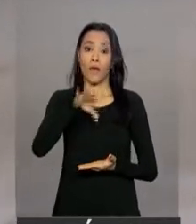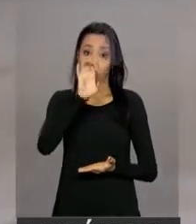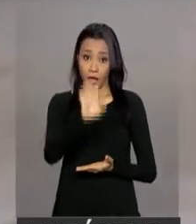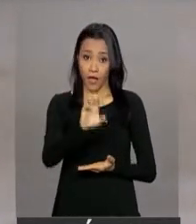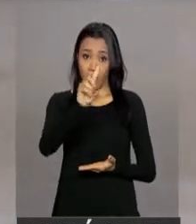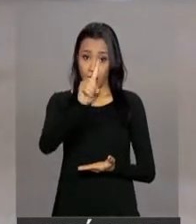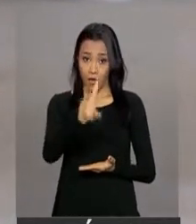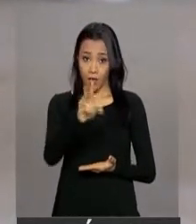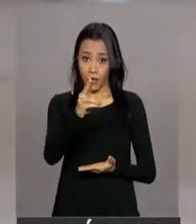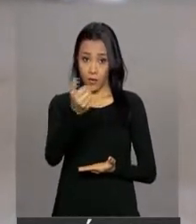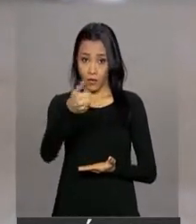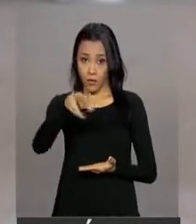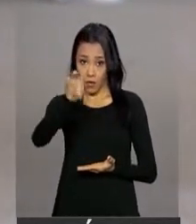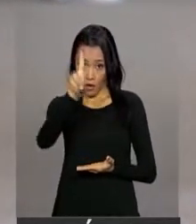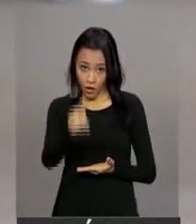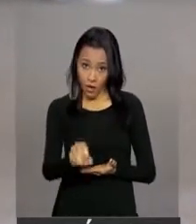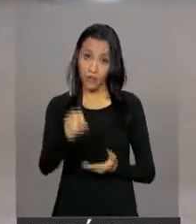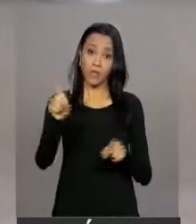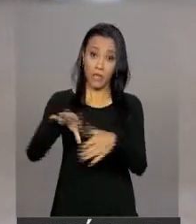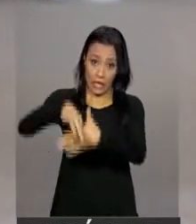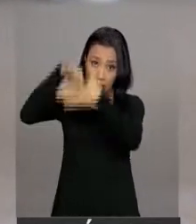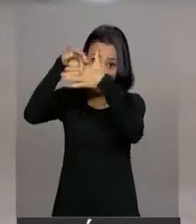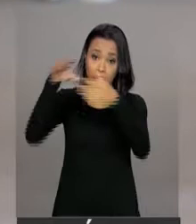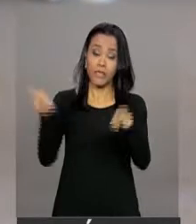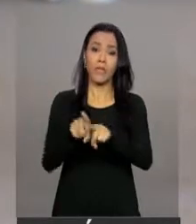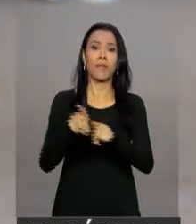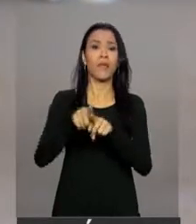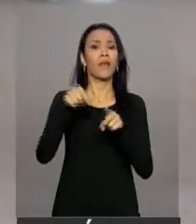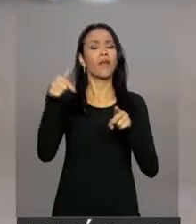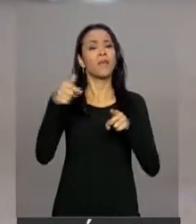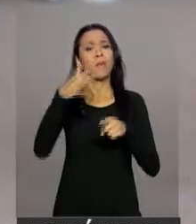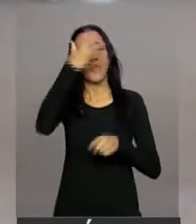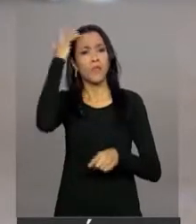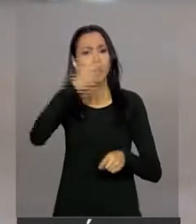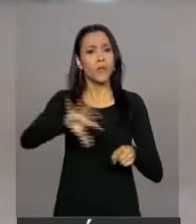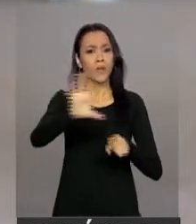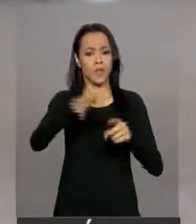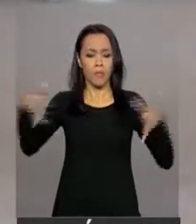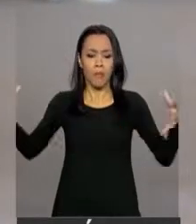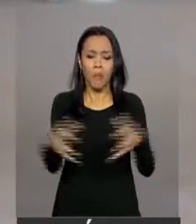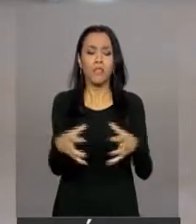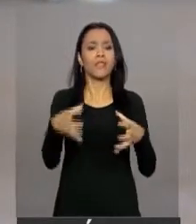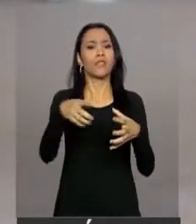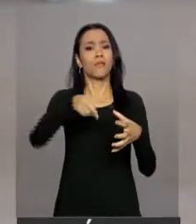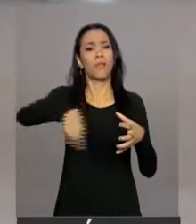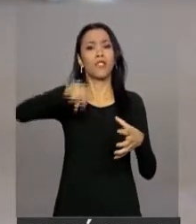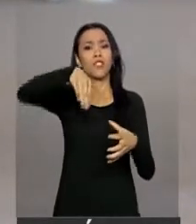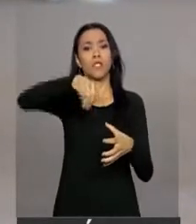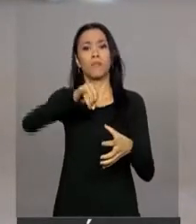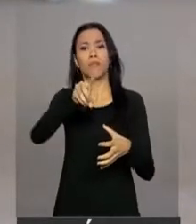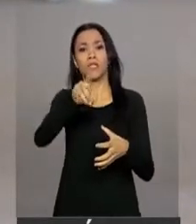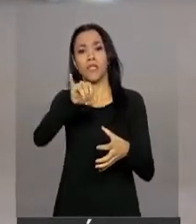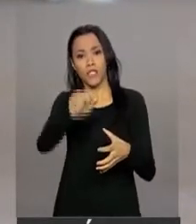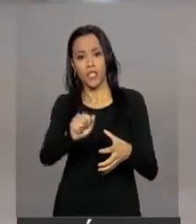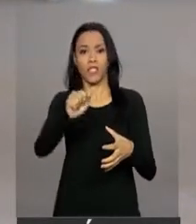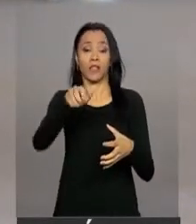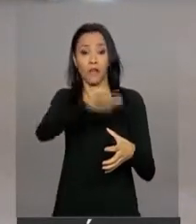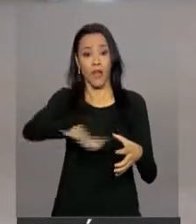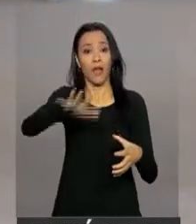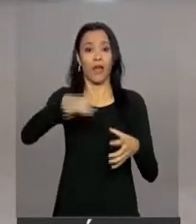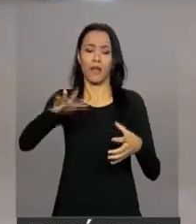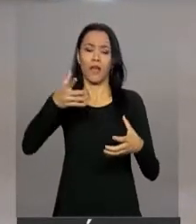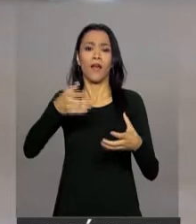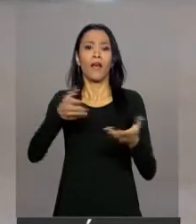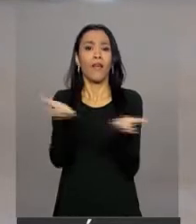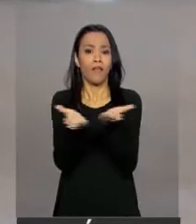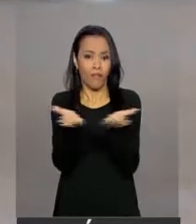no Senado Federal, e também membros da Associação Brasileira de Mídias Evangélicas, a ABME. Na sequência,